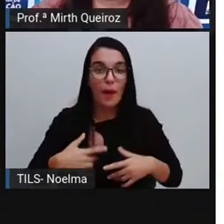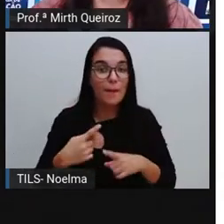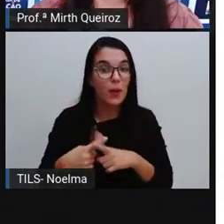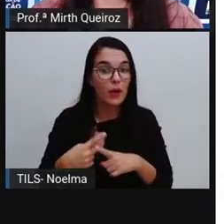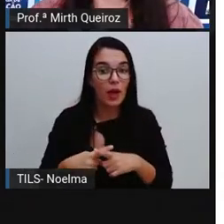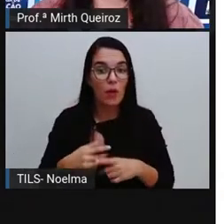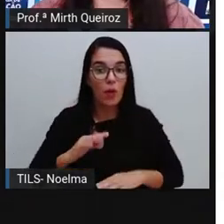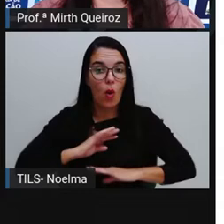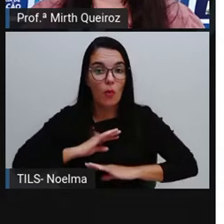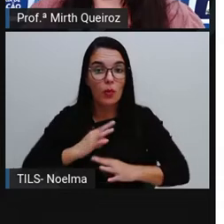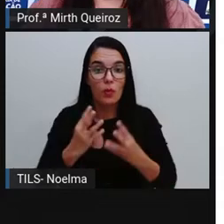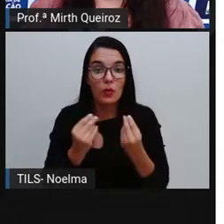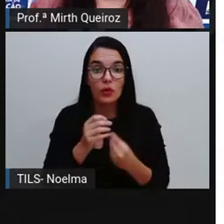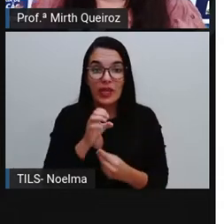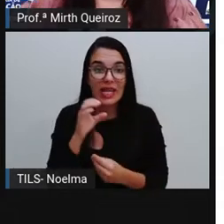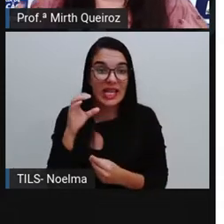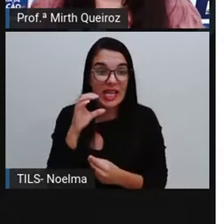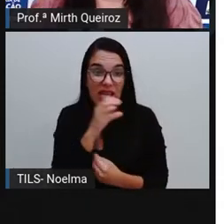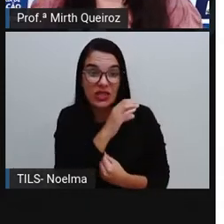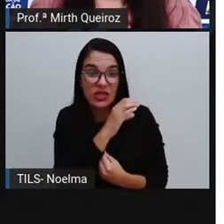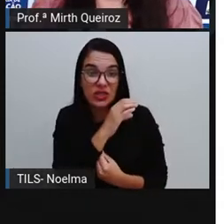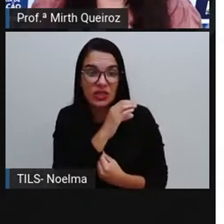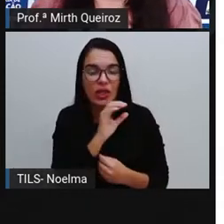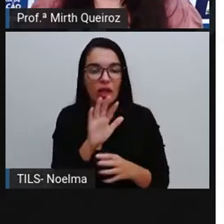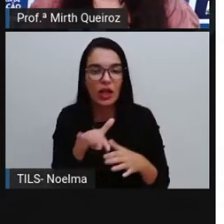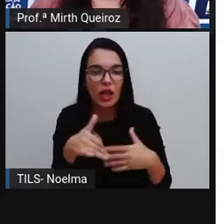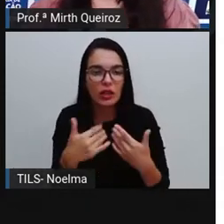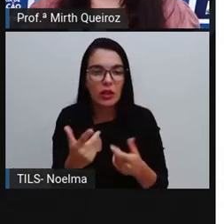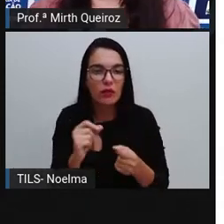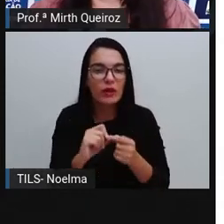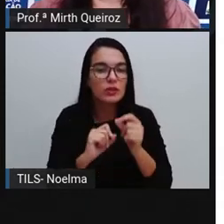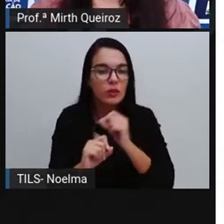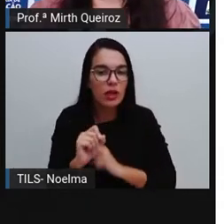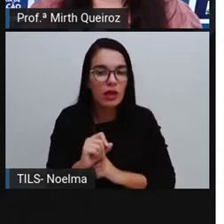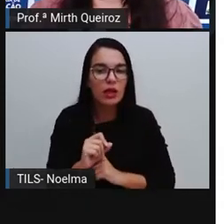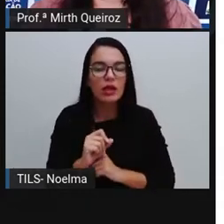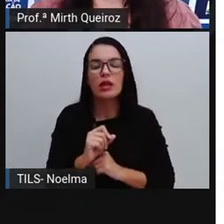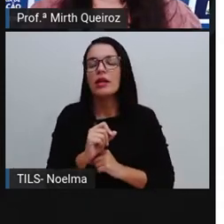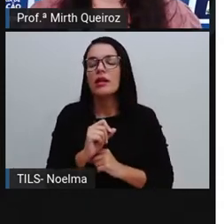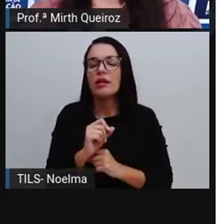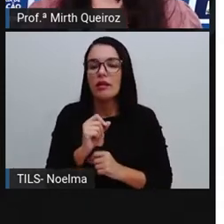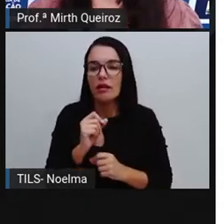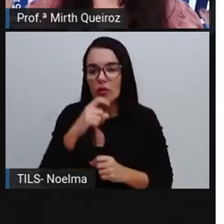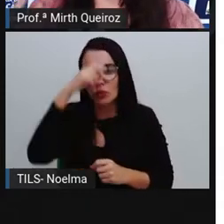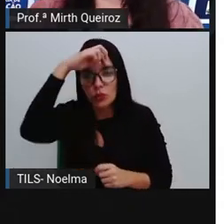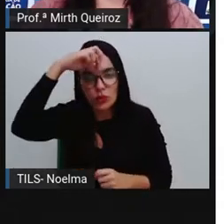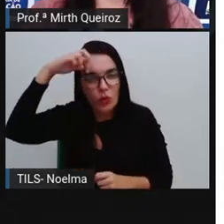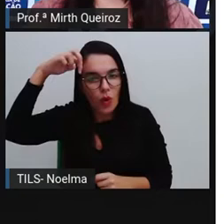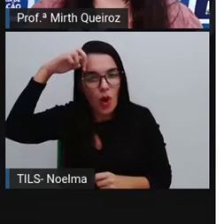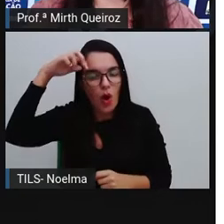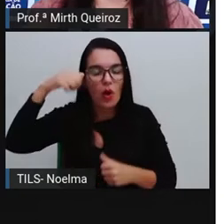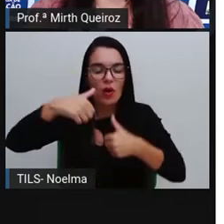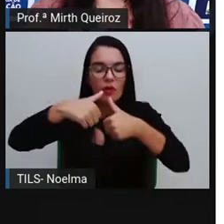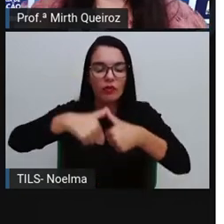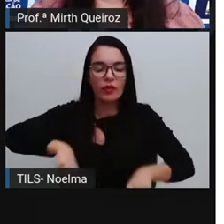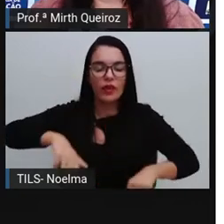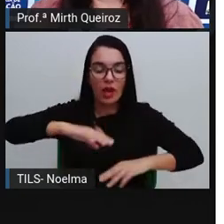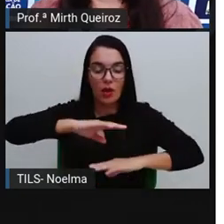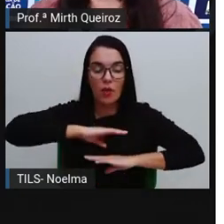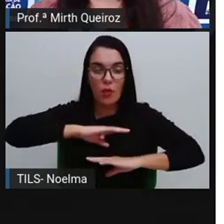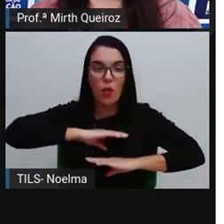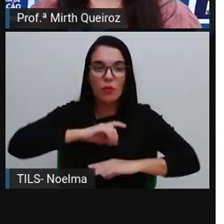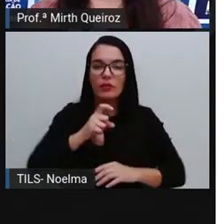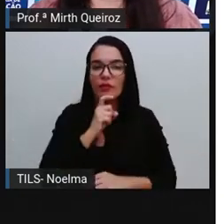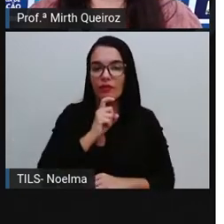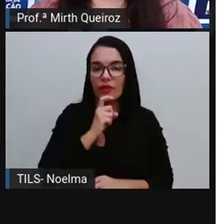né? Por conta aí dessa temperatura que está alta, que está elevada, a gente começa a suar. E o suor